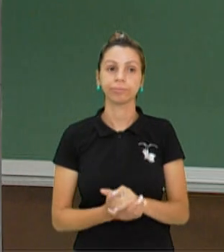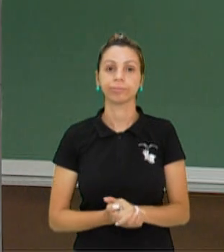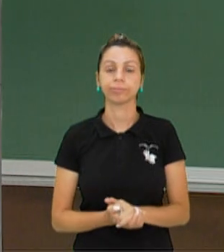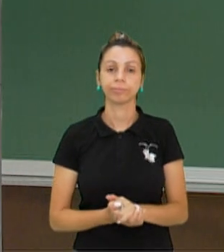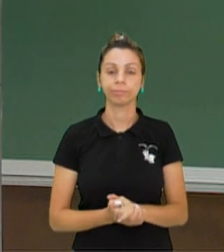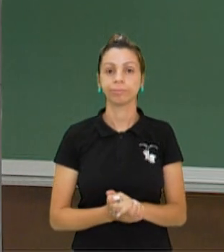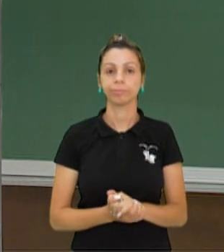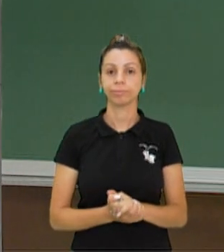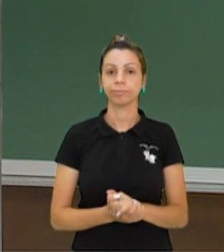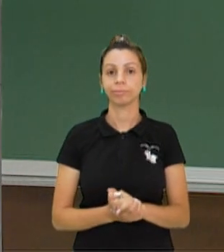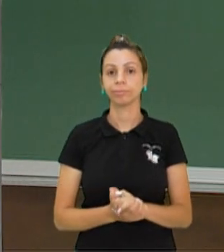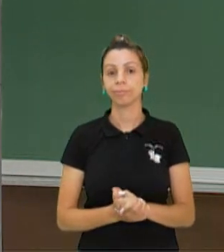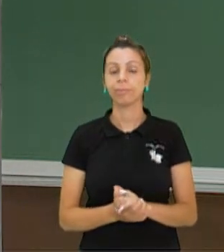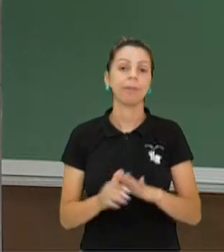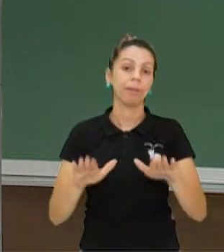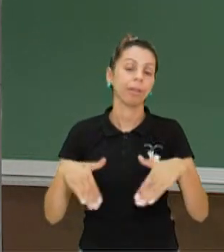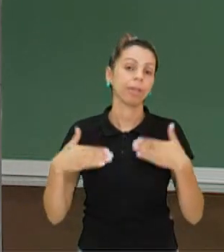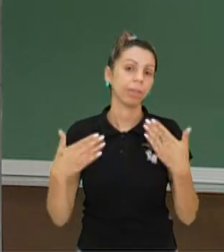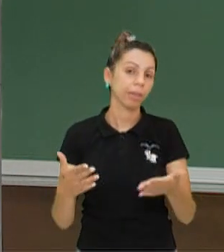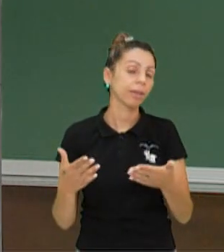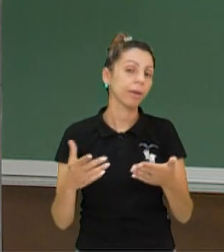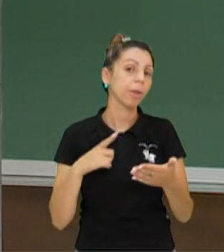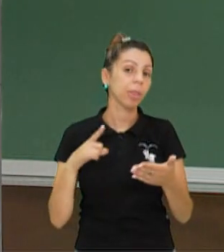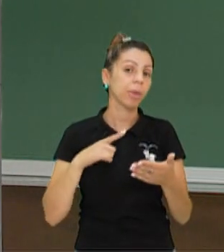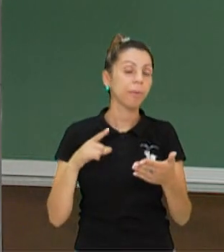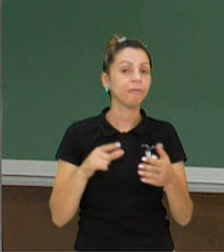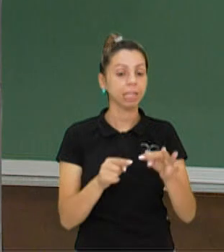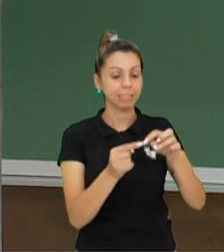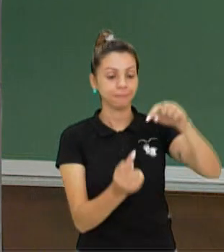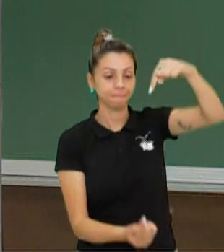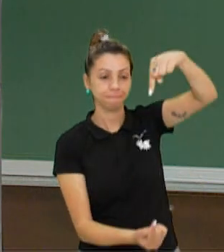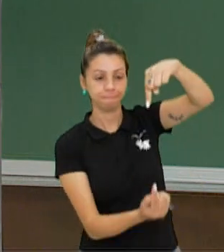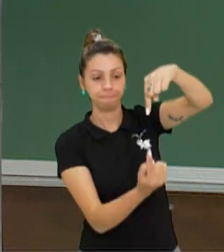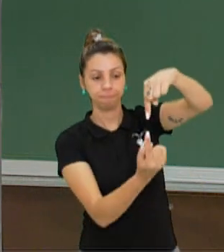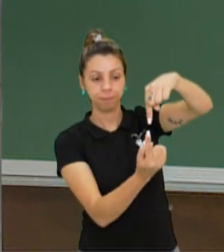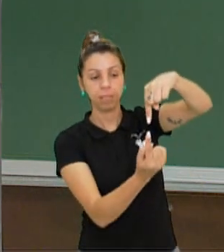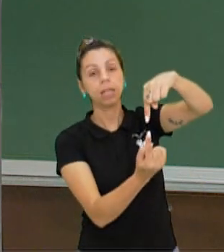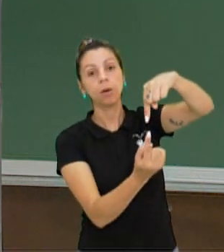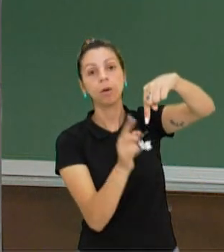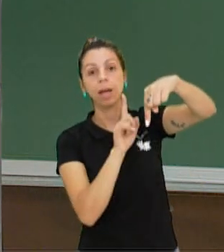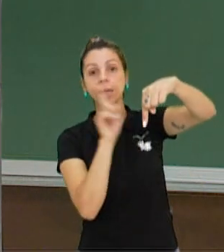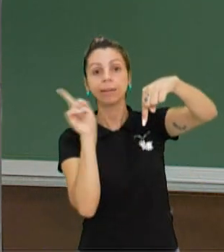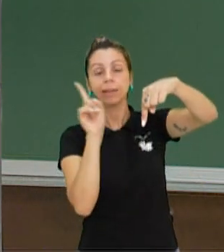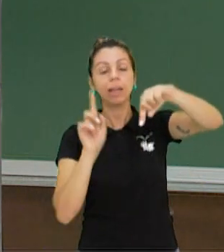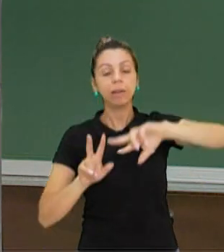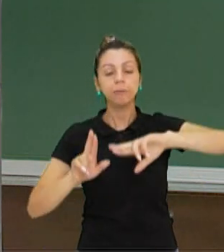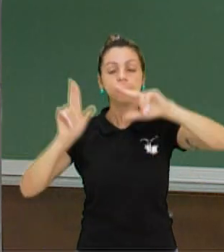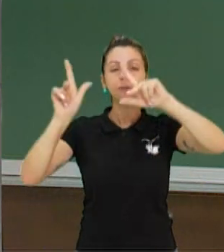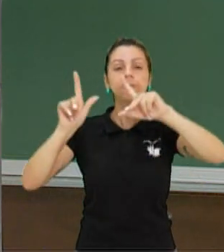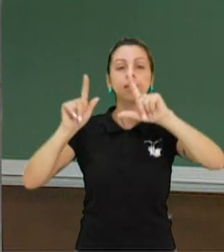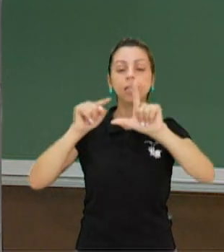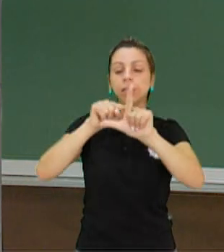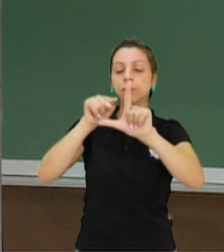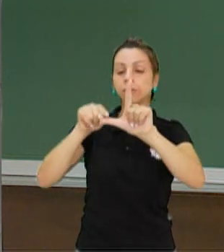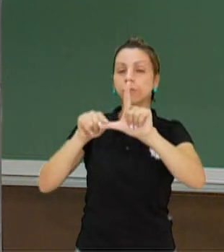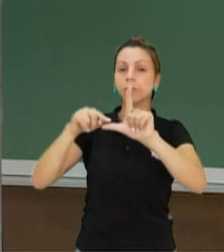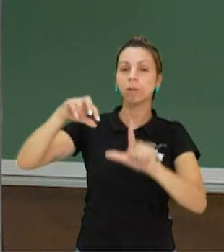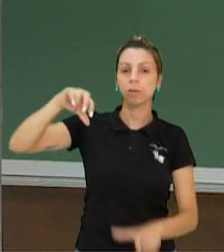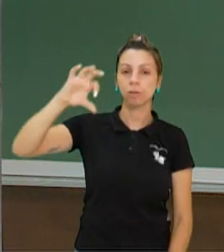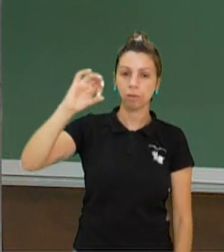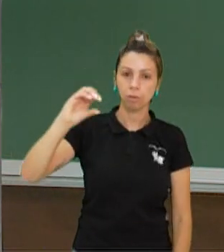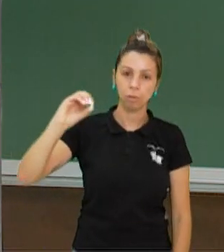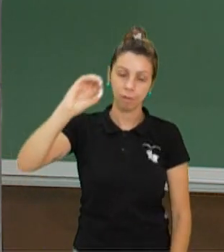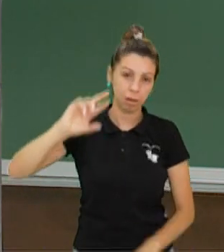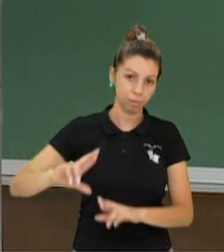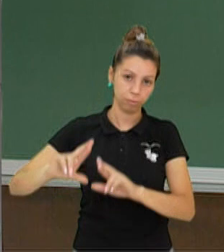né? Então, ele não vai ser perpendicular, né? Vai ter um ângulo ali diferente de 90 entre esse eixo, né,